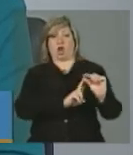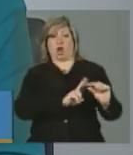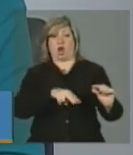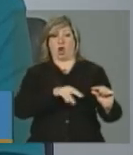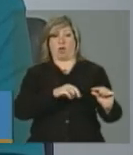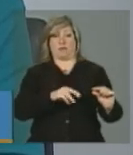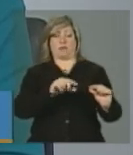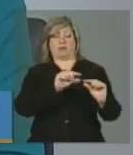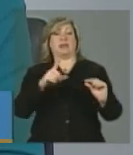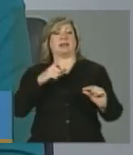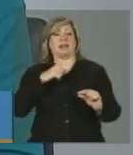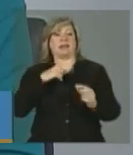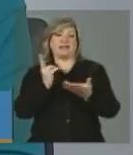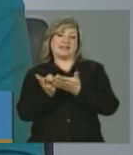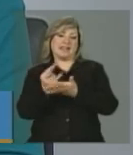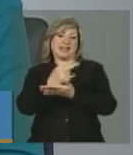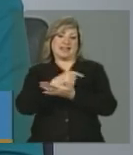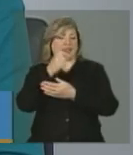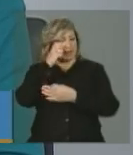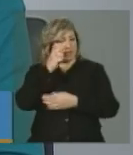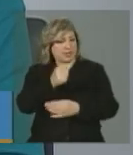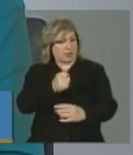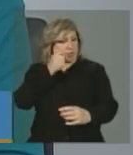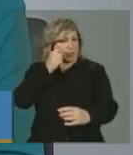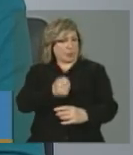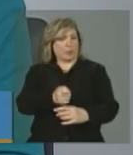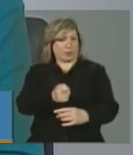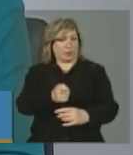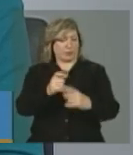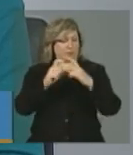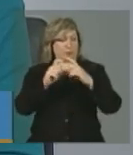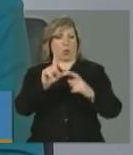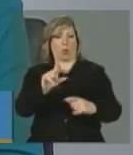desenho de uma lupa. Você não tem que digitar nada nessa tela. Você